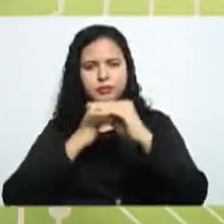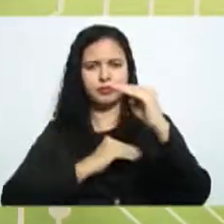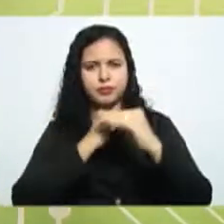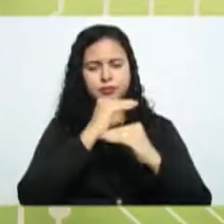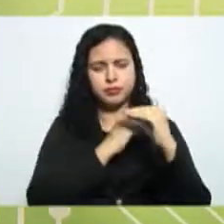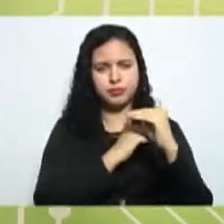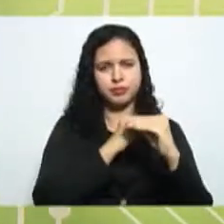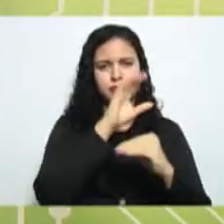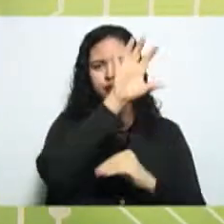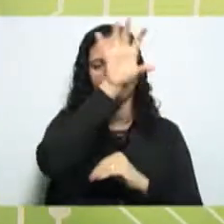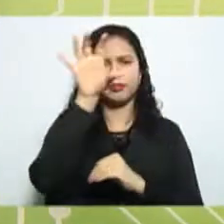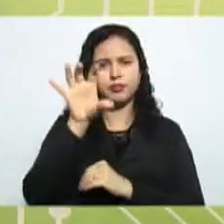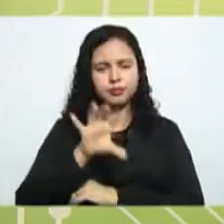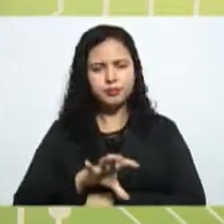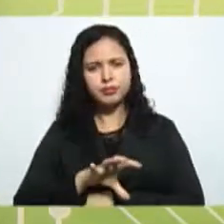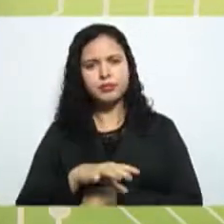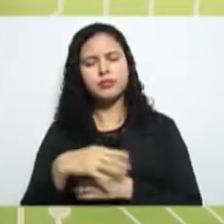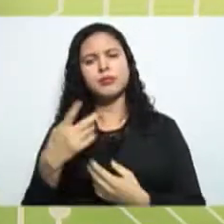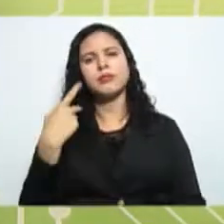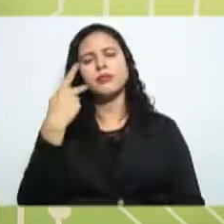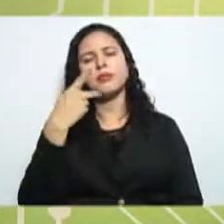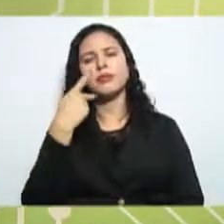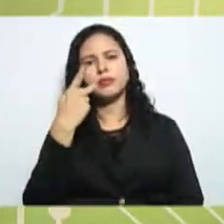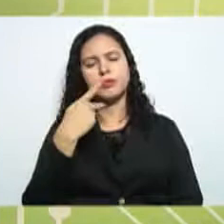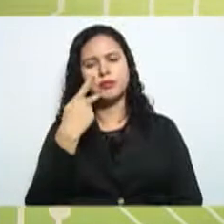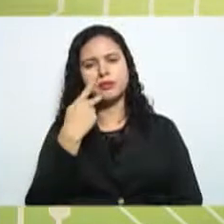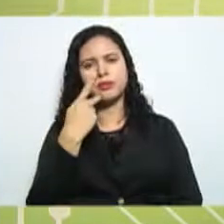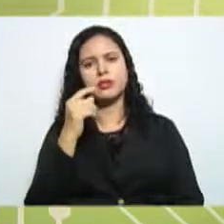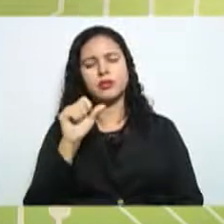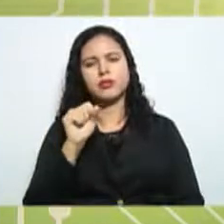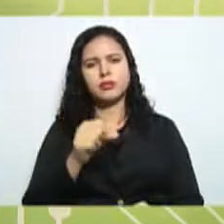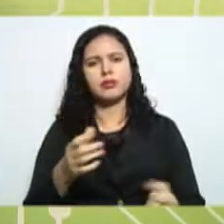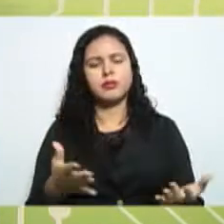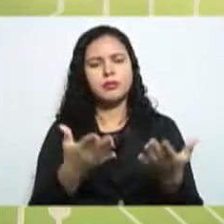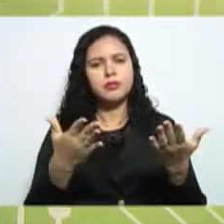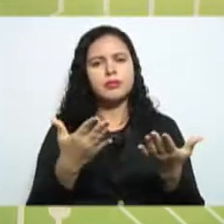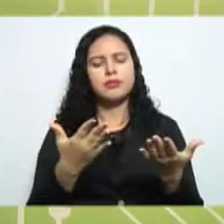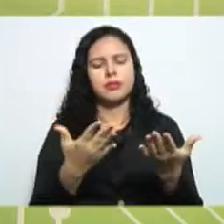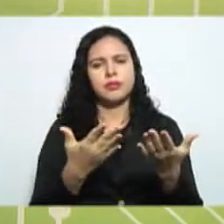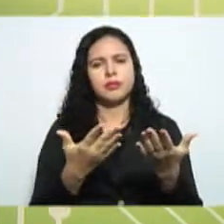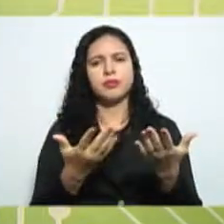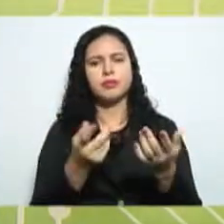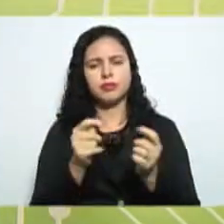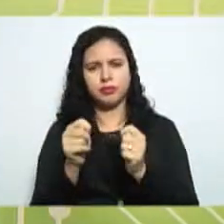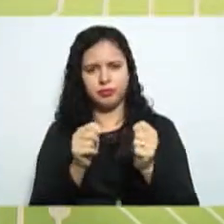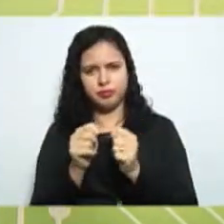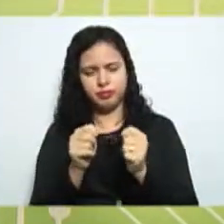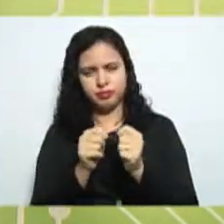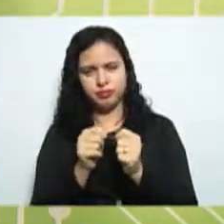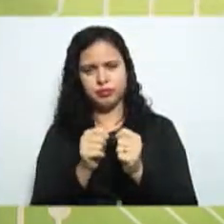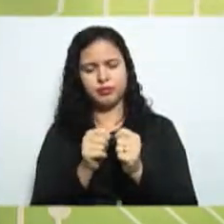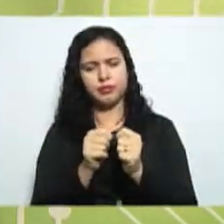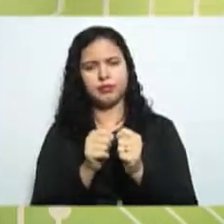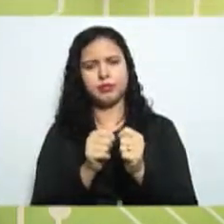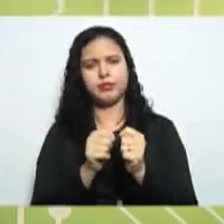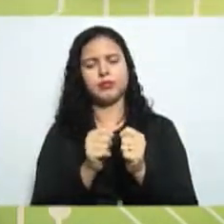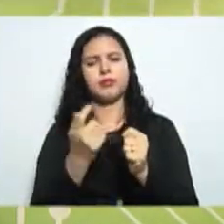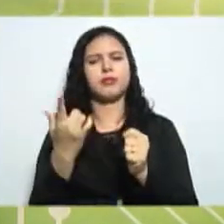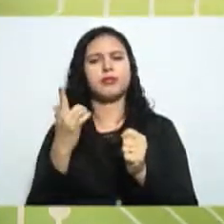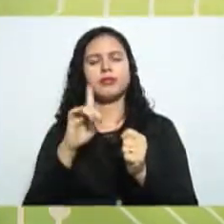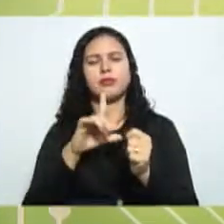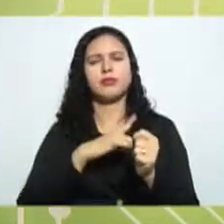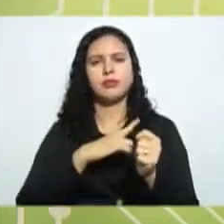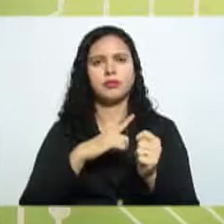desigualdades regionais. Então, essa política pública pode incentivar os potenciais econômicos de uma região para a gente ter esse